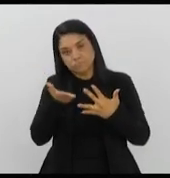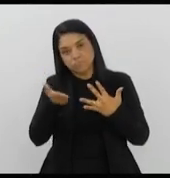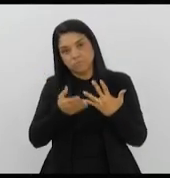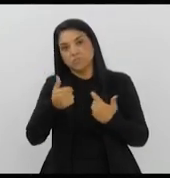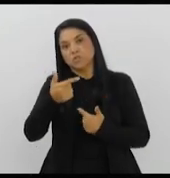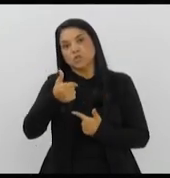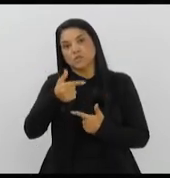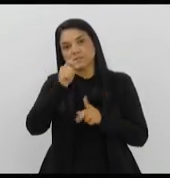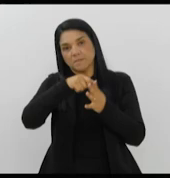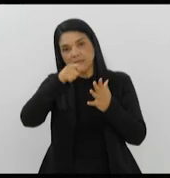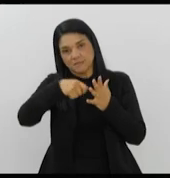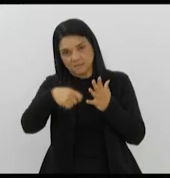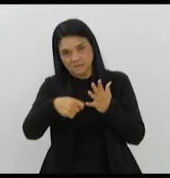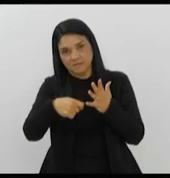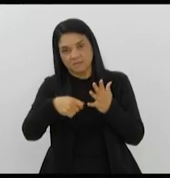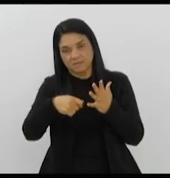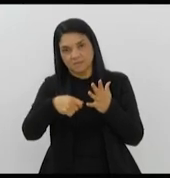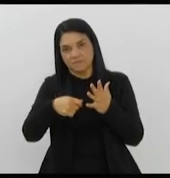investimento. E